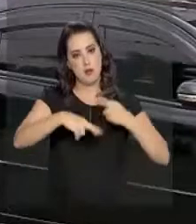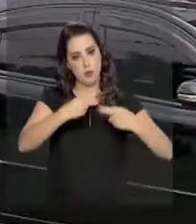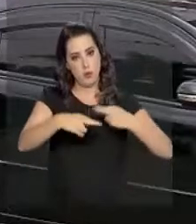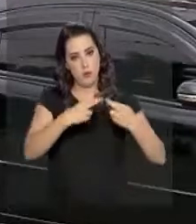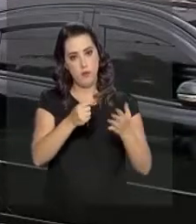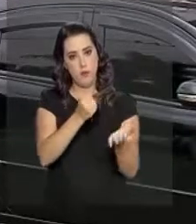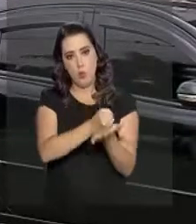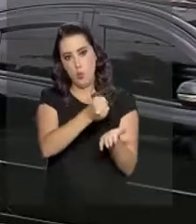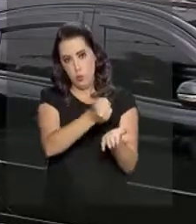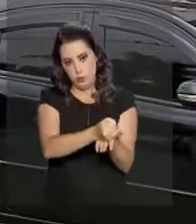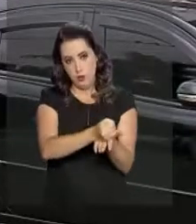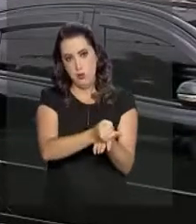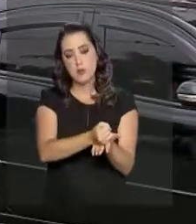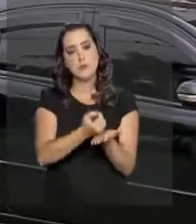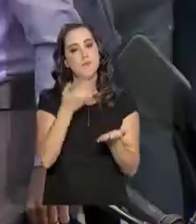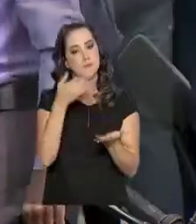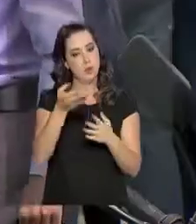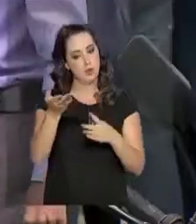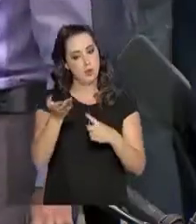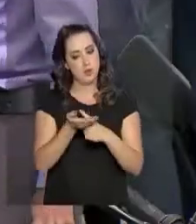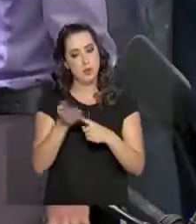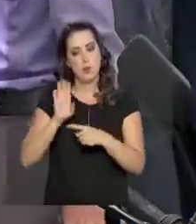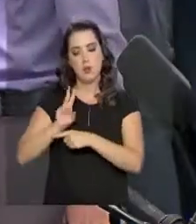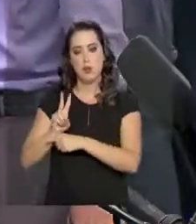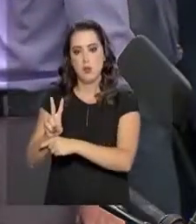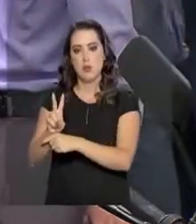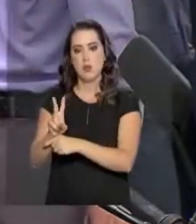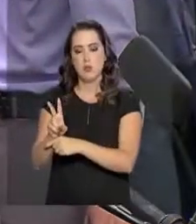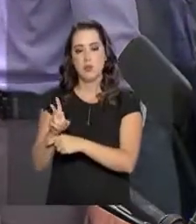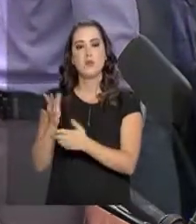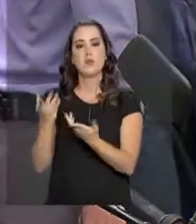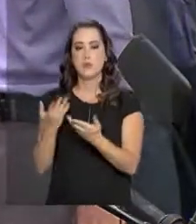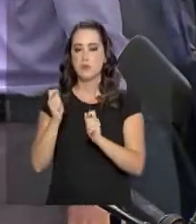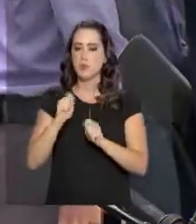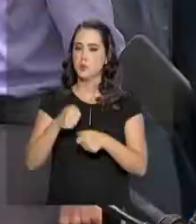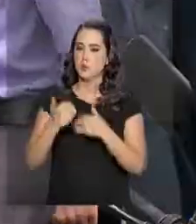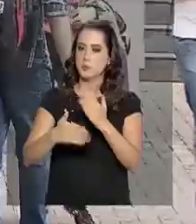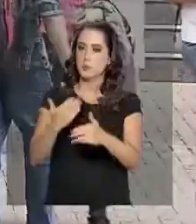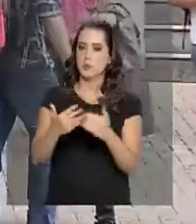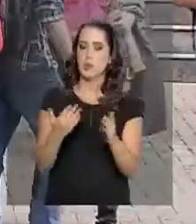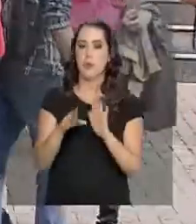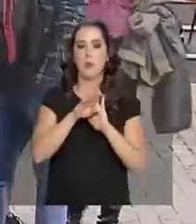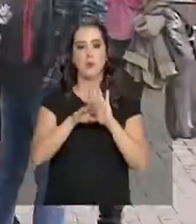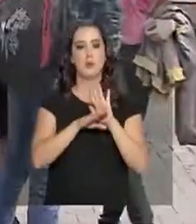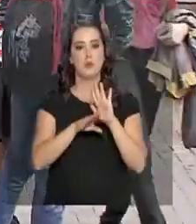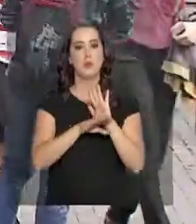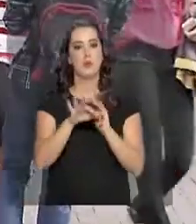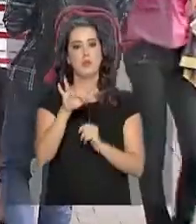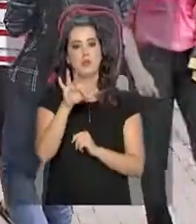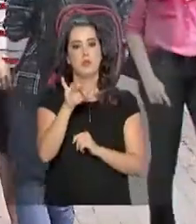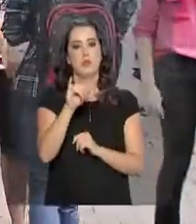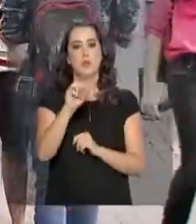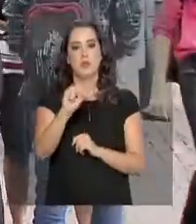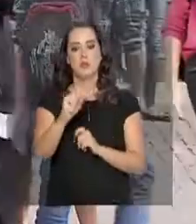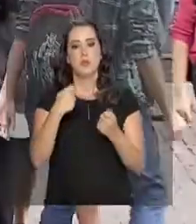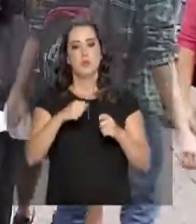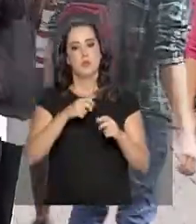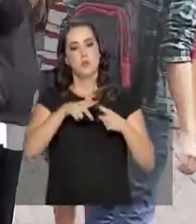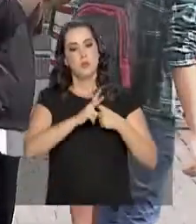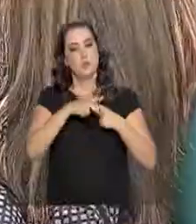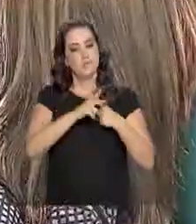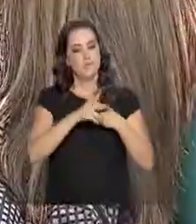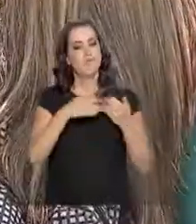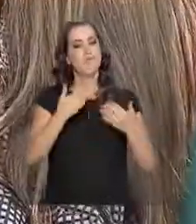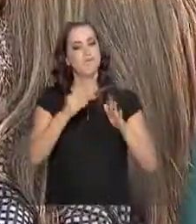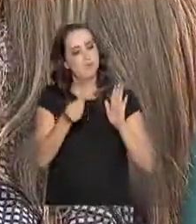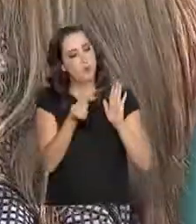termos do financiamento para garantir a sustentabilidade financeira o programa de financiamento estudantil precisou ser reformulado